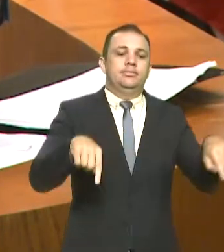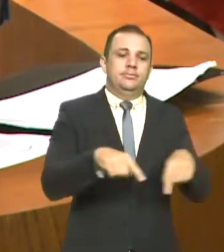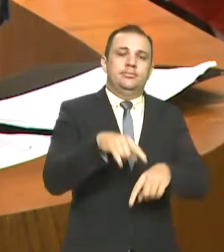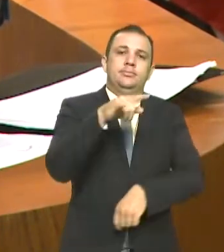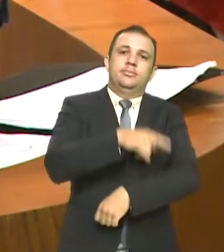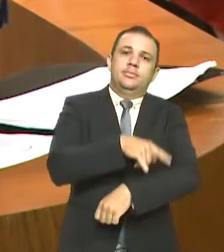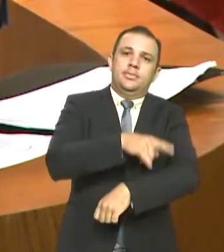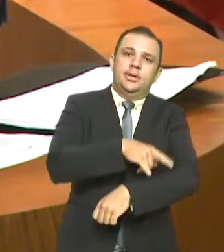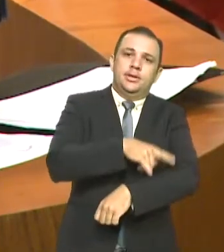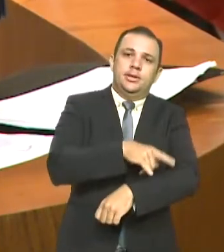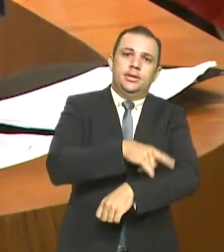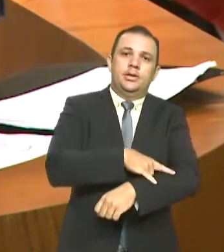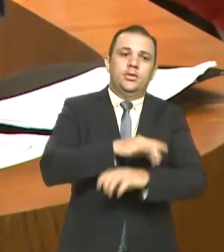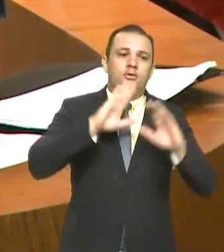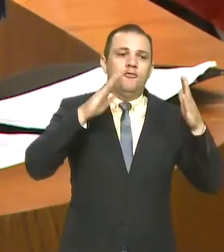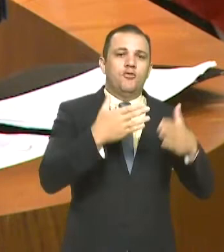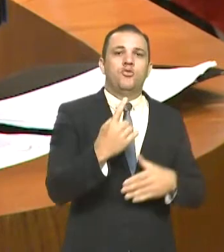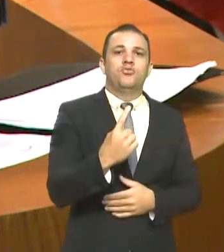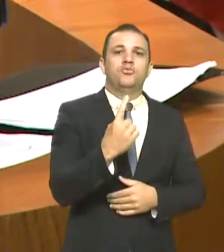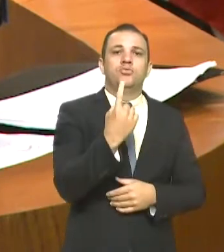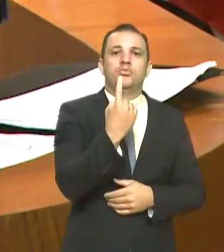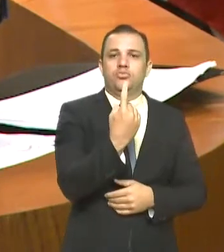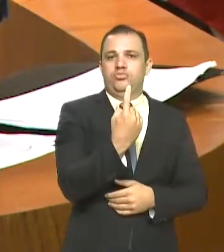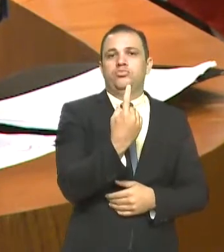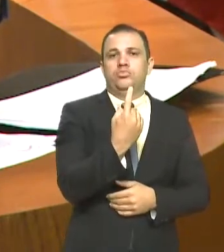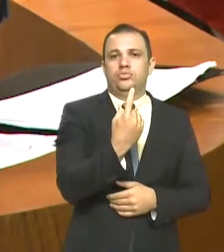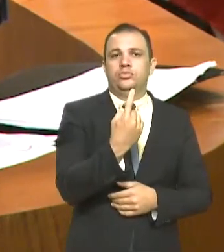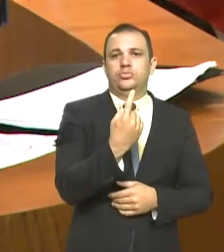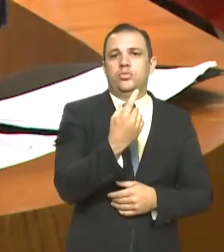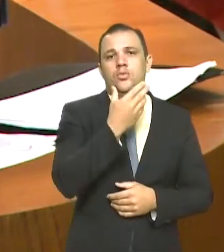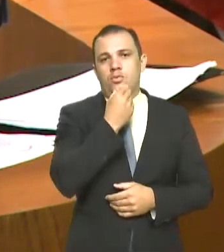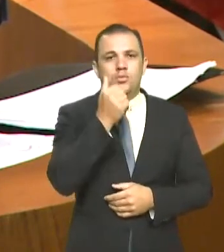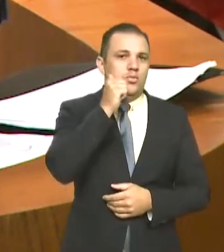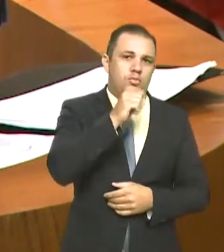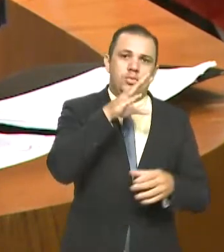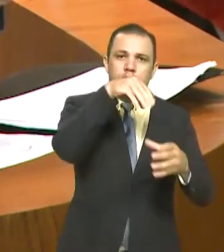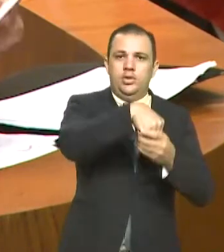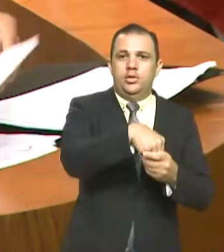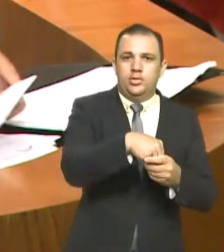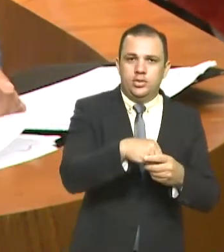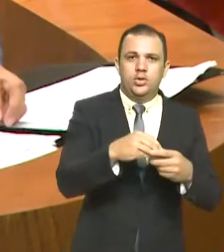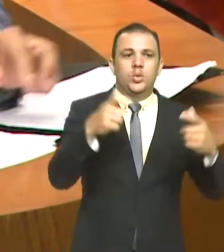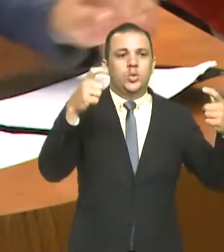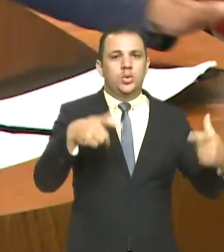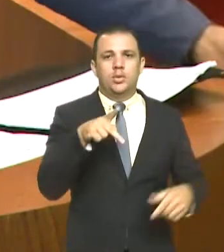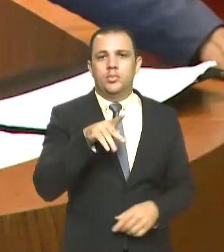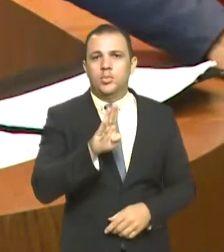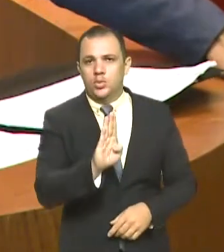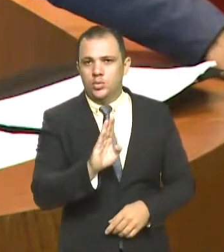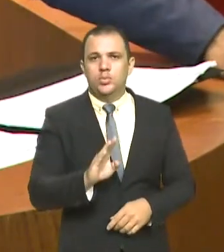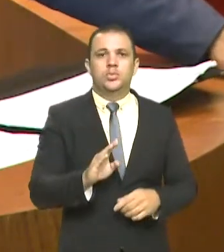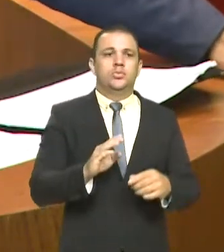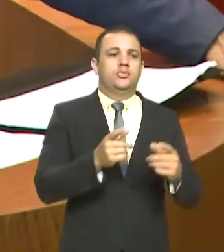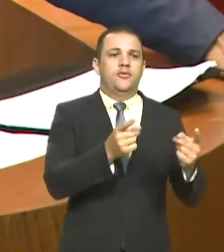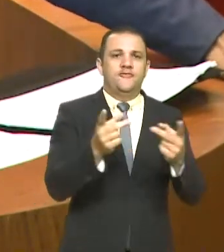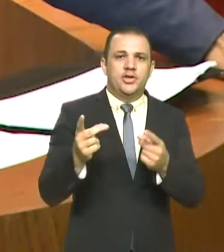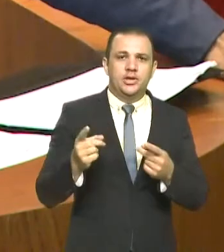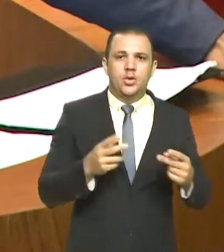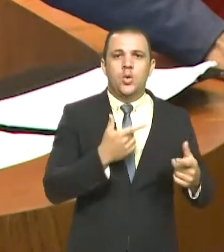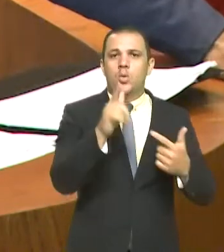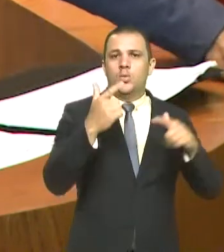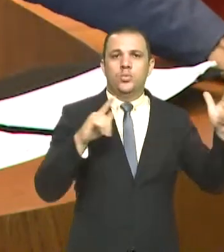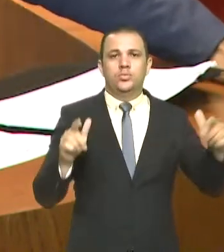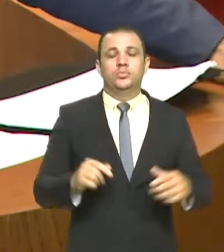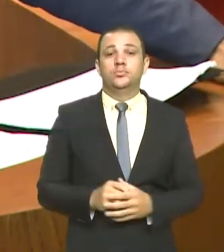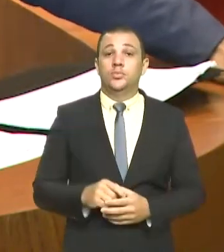assemelhados na modalidade unissex, nos espaços públicos, estabelecimentos comerciais e demais ambientes de trabalho. Nós somos a favor das